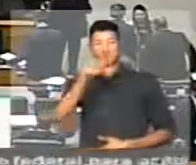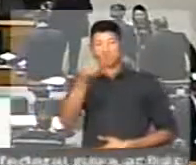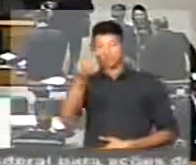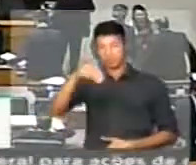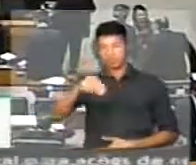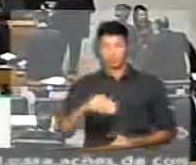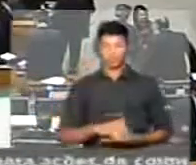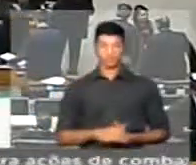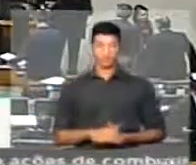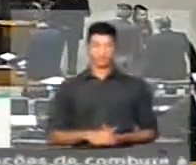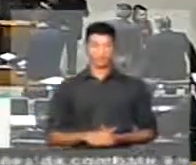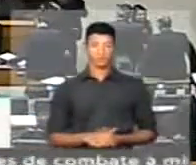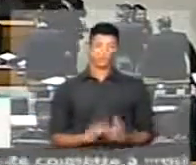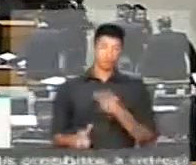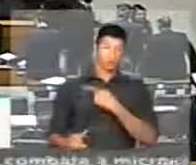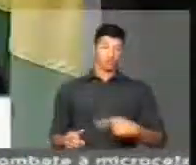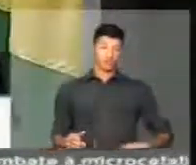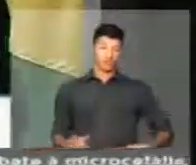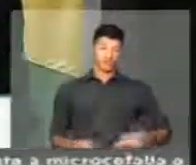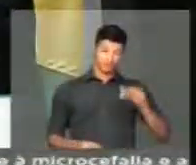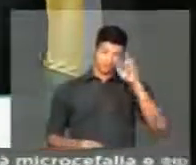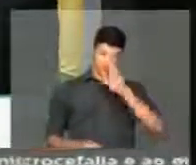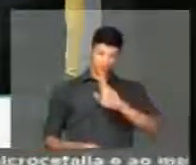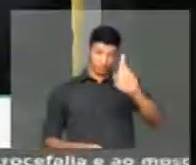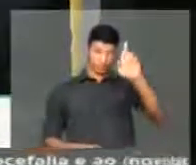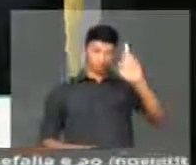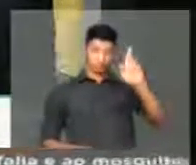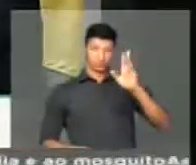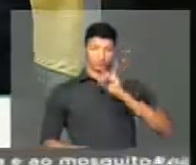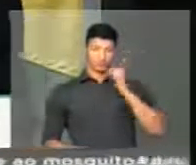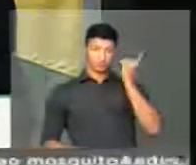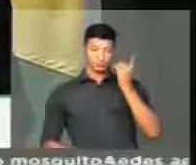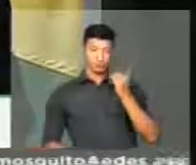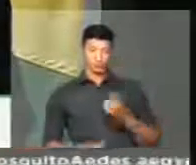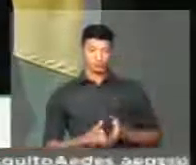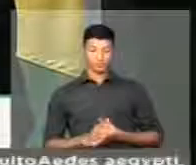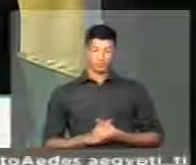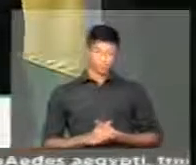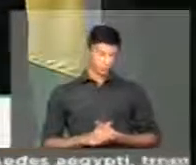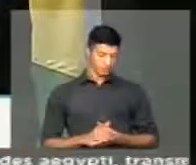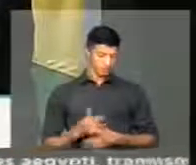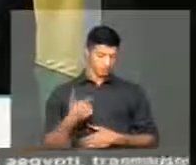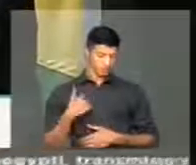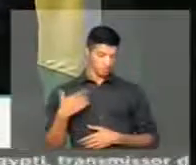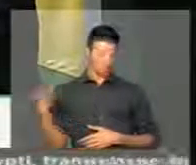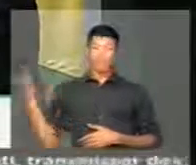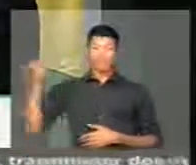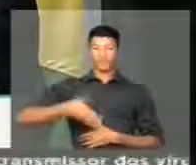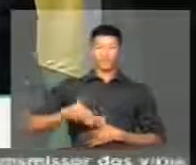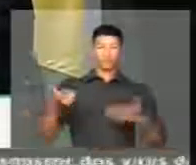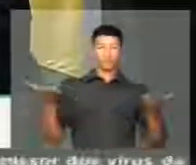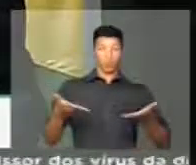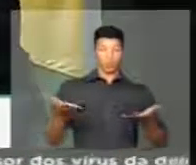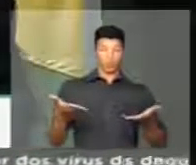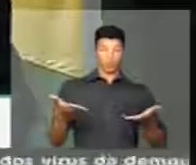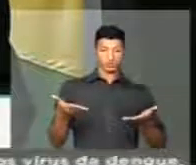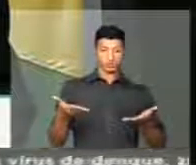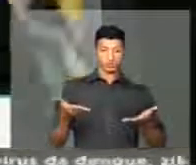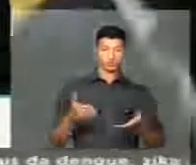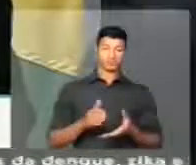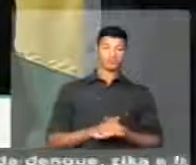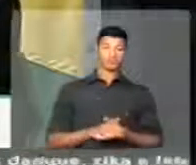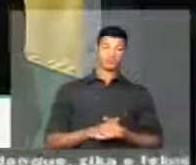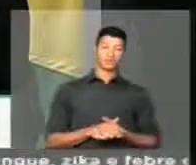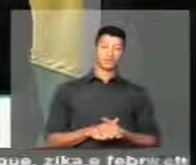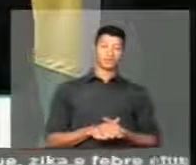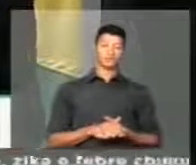por 6 minutos. Senhor presidente, senhoras e senhores presidente. Deputados, eu venho hoje, senhores deputados e